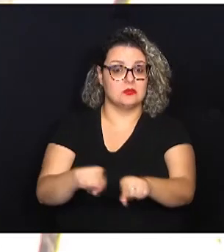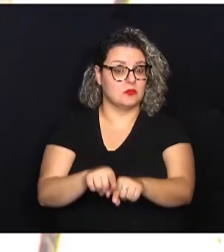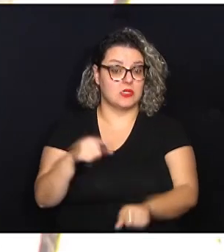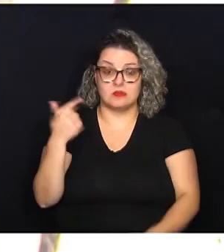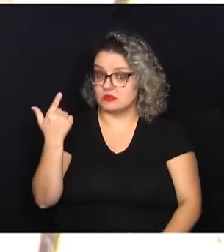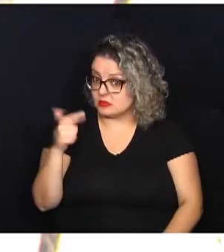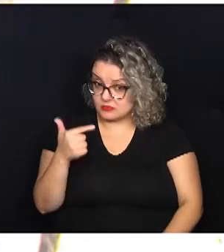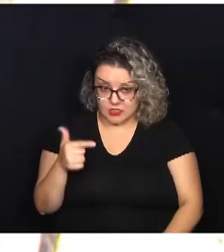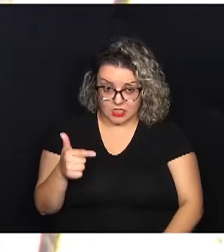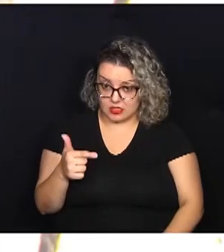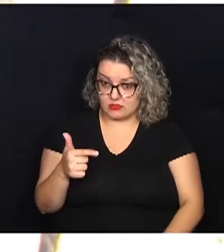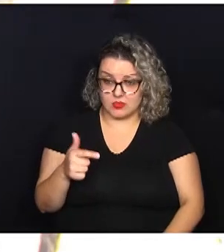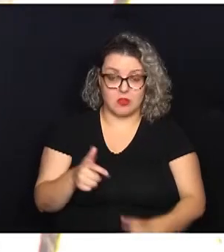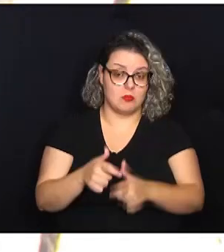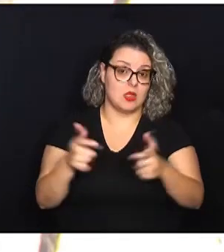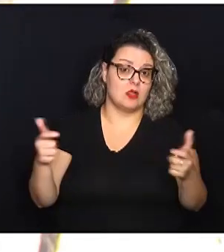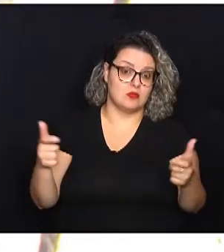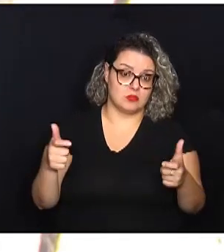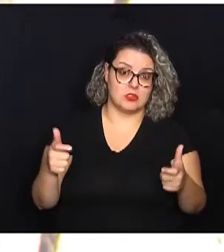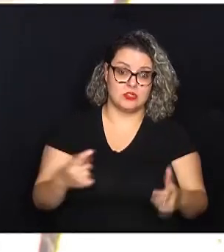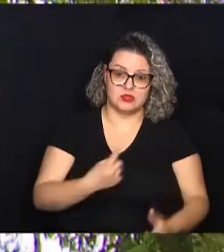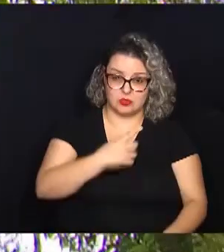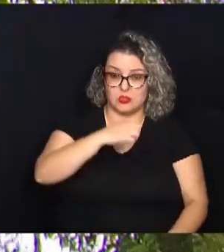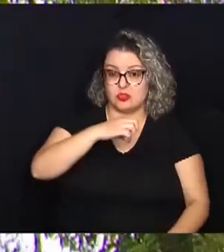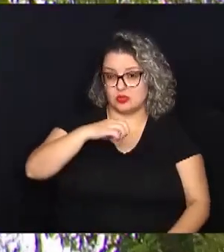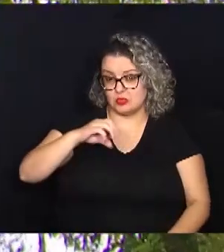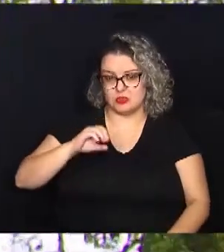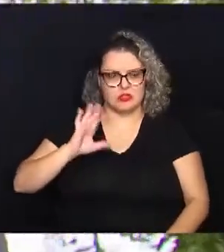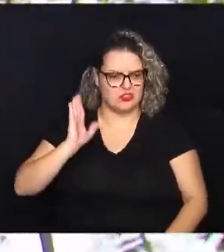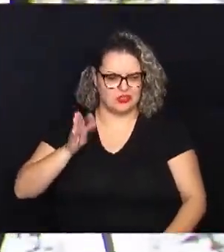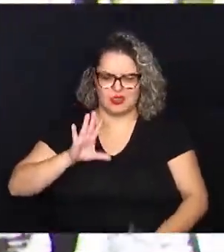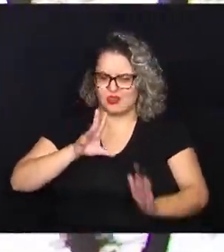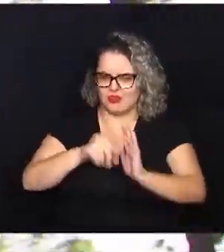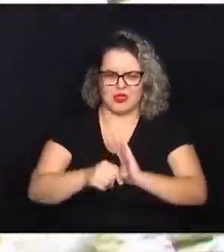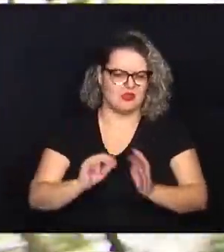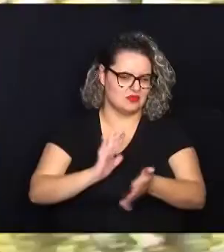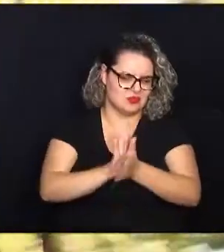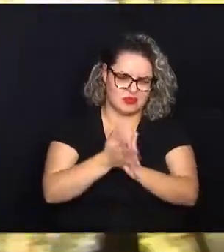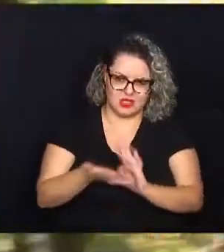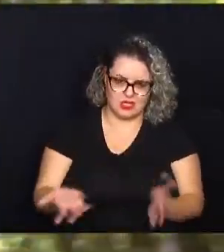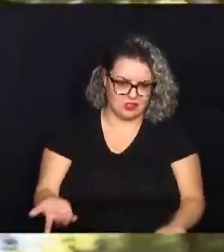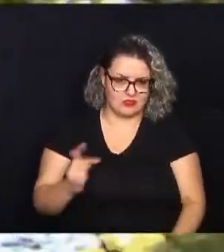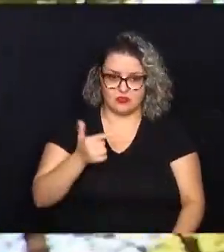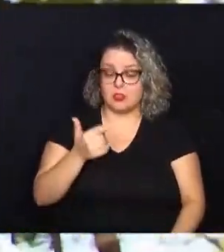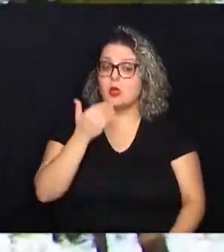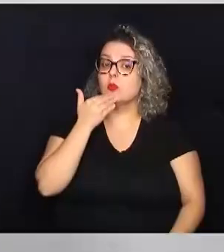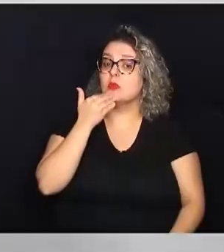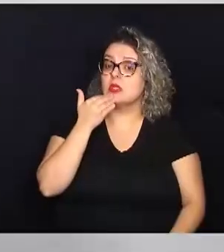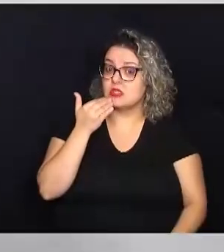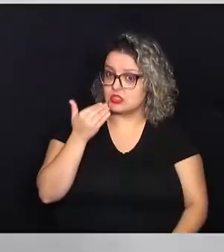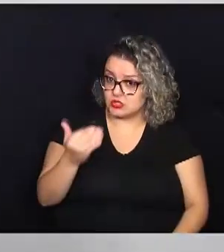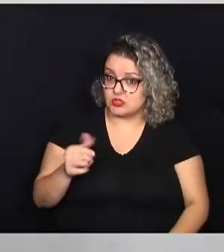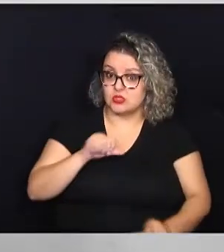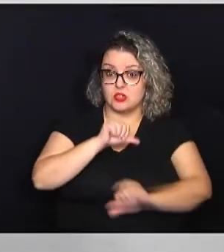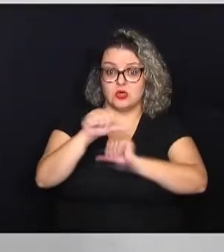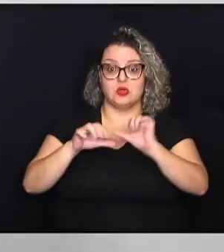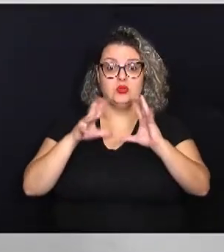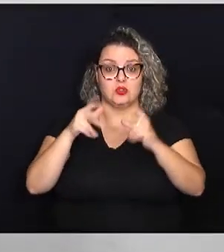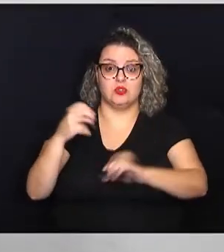que também já não existe parte dela por ser desde 95 já foram roubada foram destruído então não tem então nós pedimos